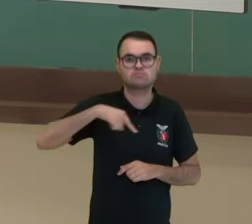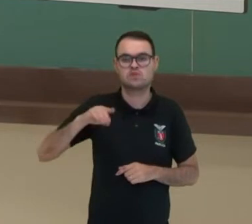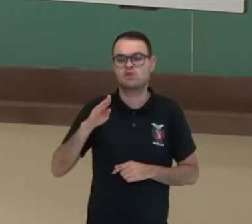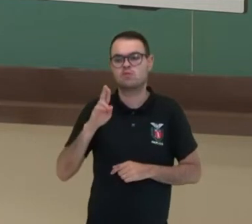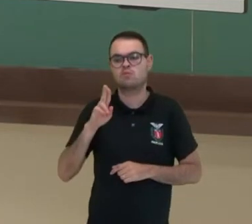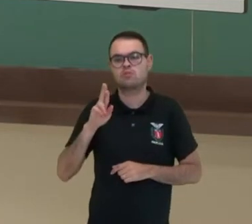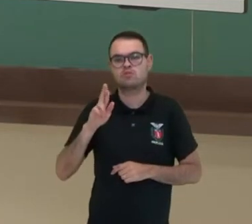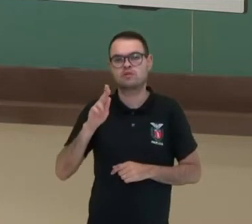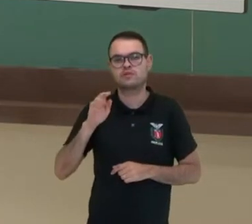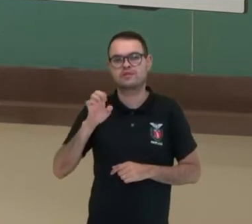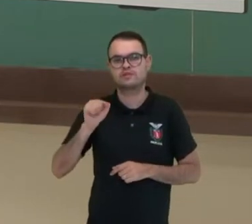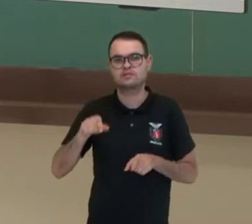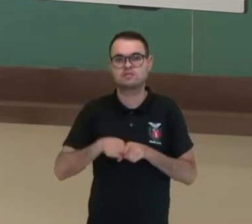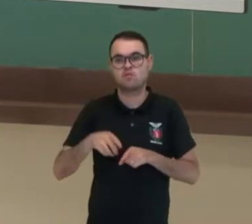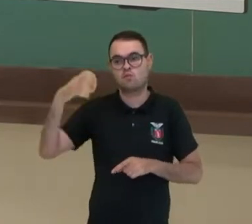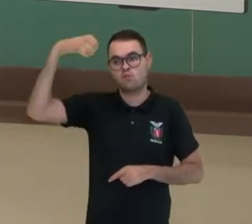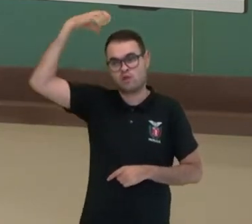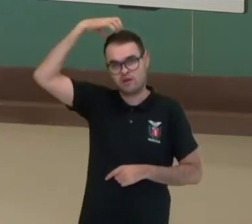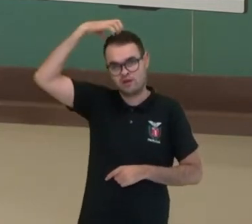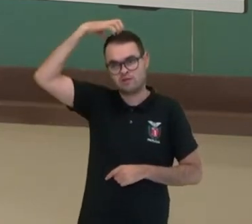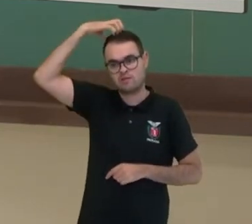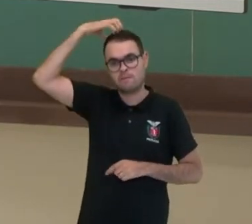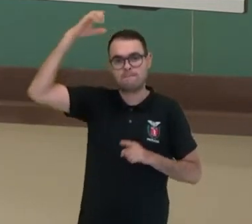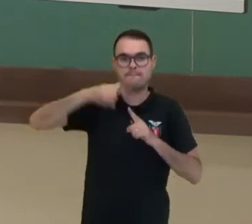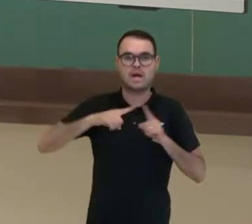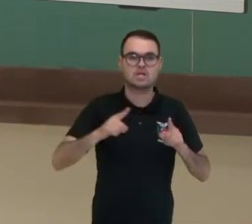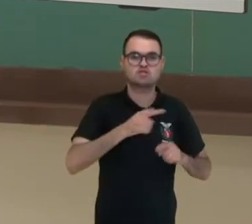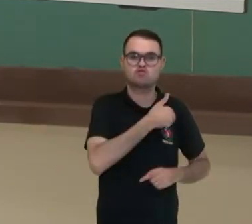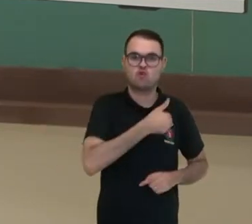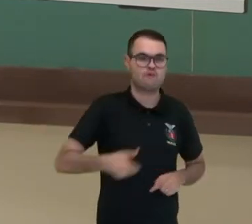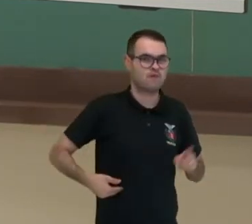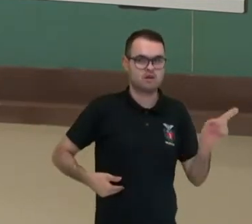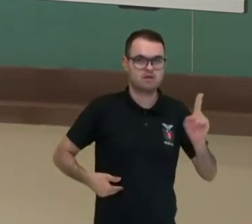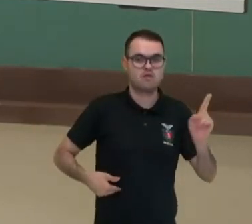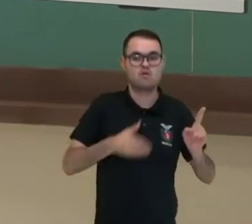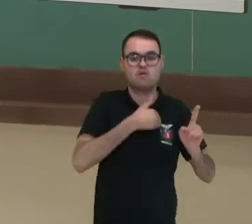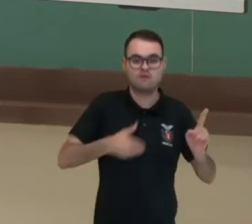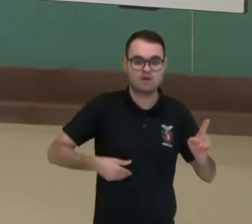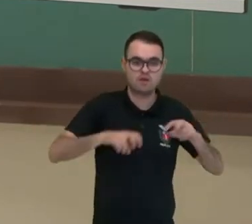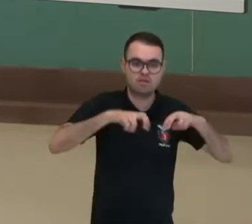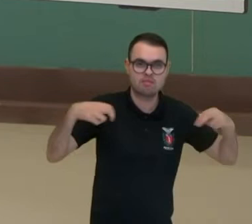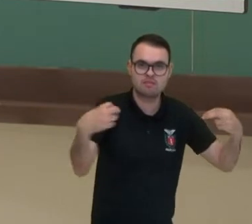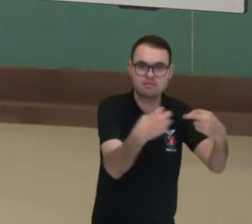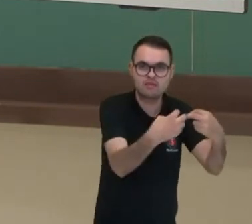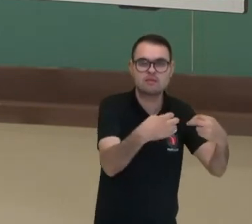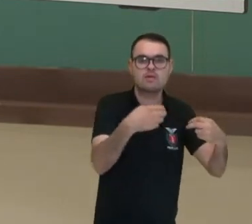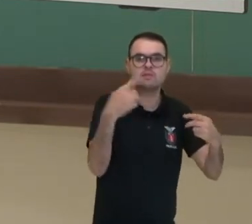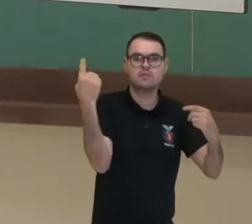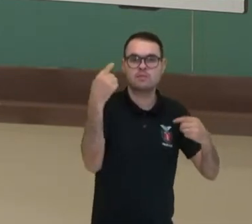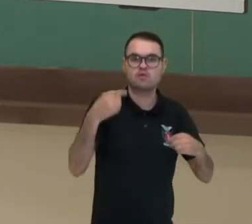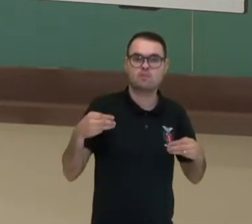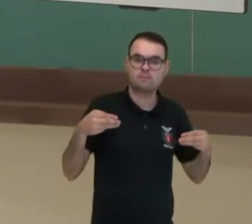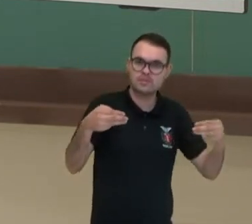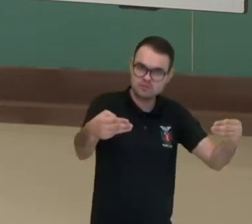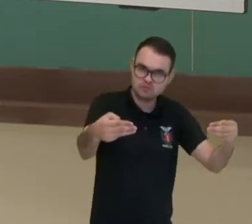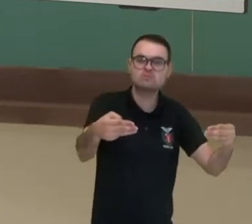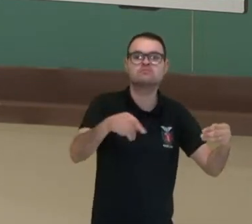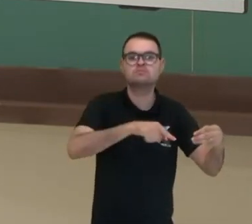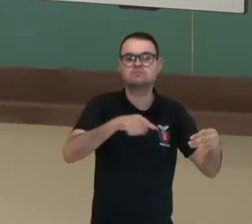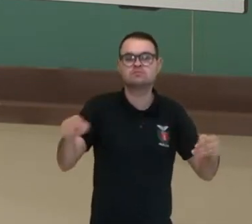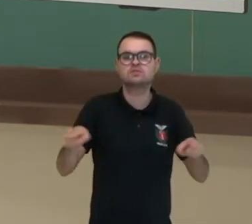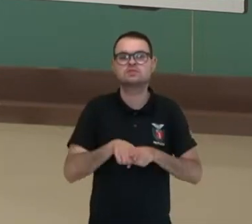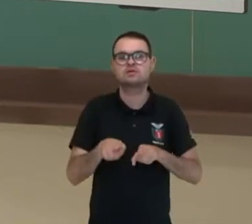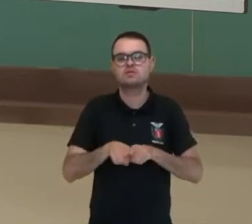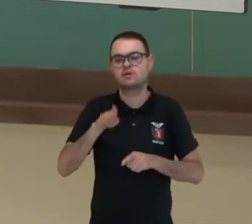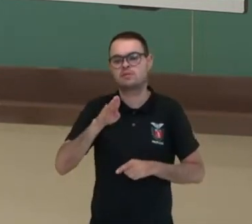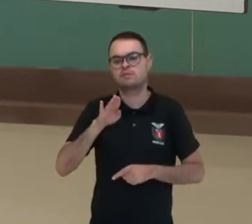o rei reina, mas não governa. Quem governa é o parlamento através do primeiro-ministro. E a Bill of Rights